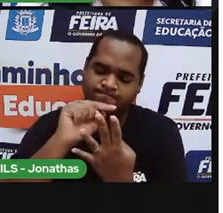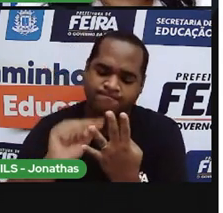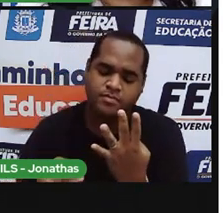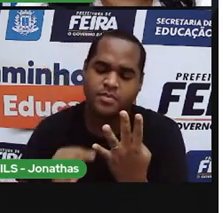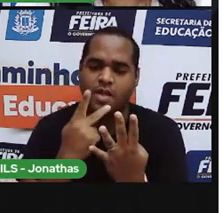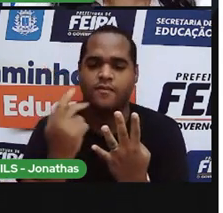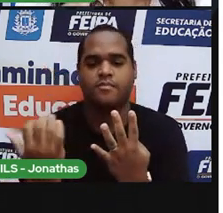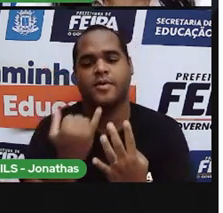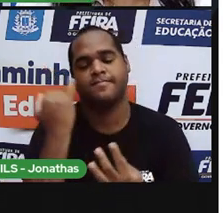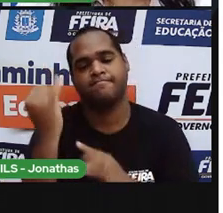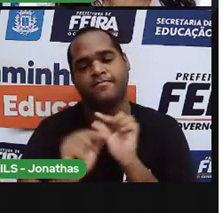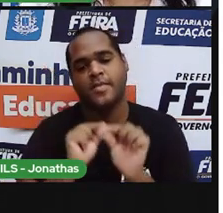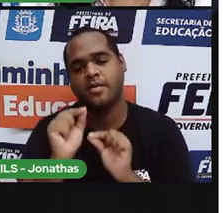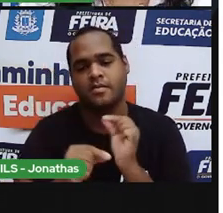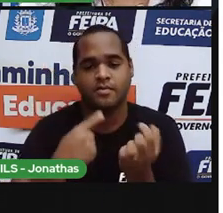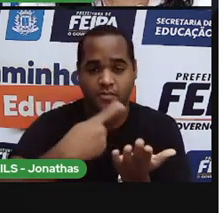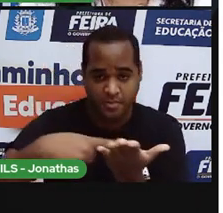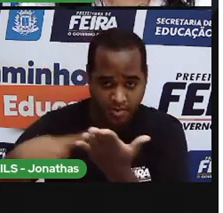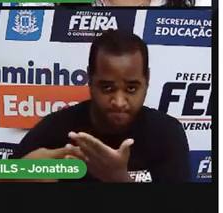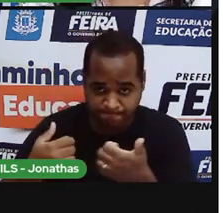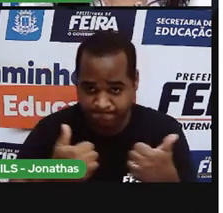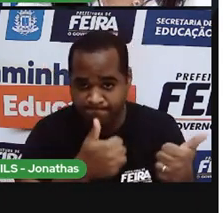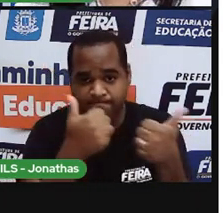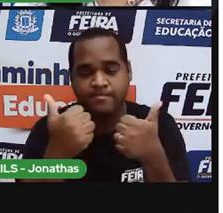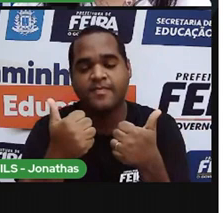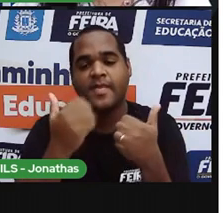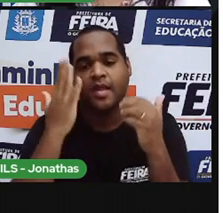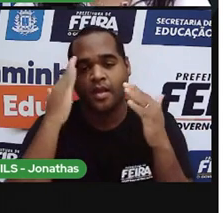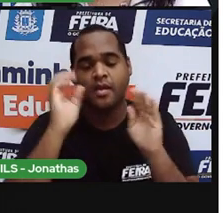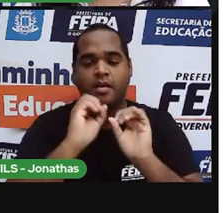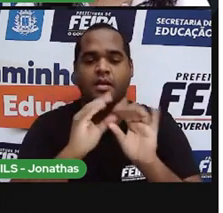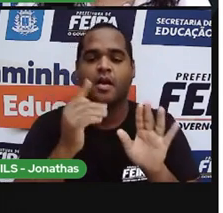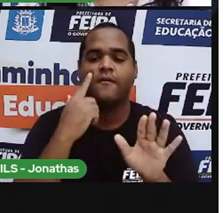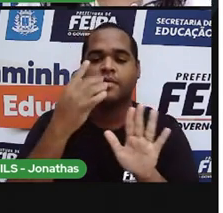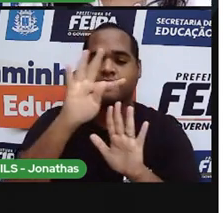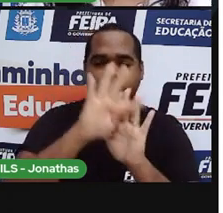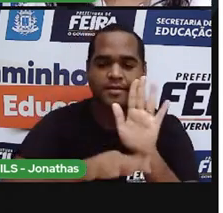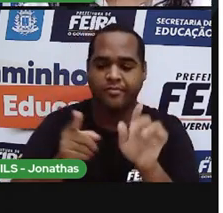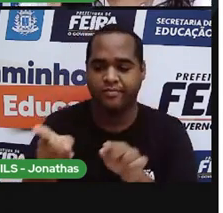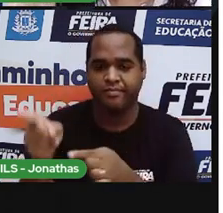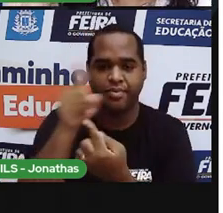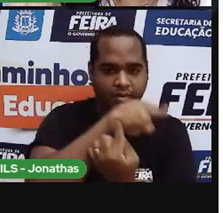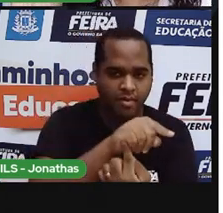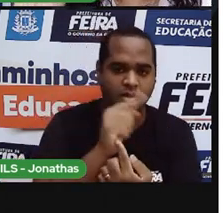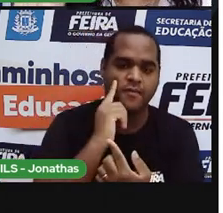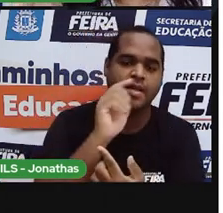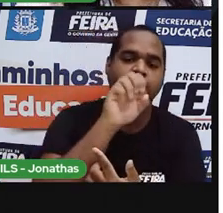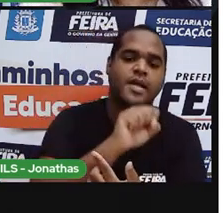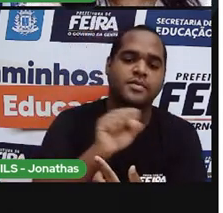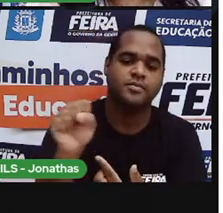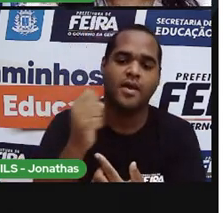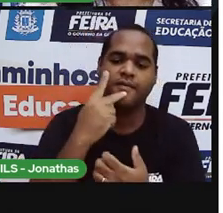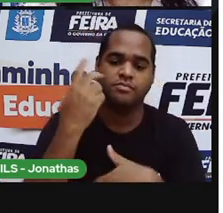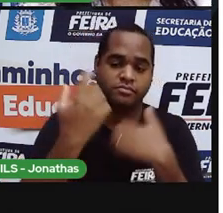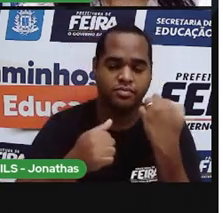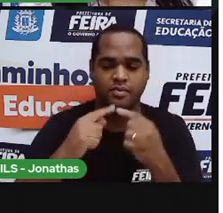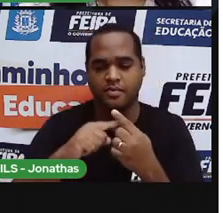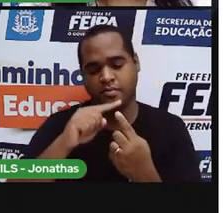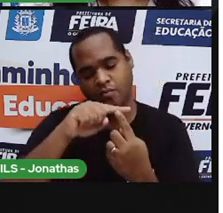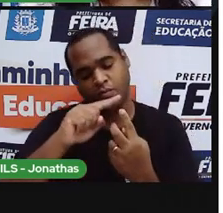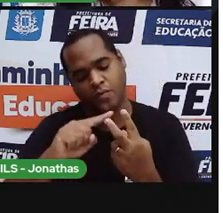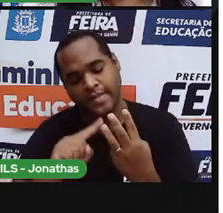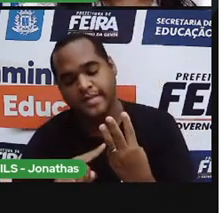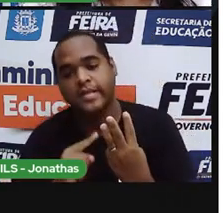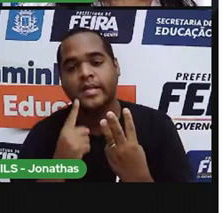daquela sílaba. Combinado? Então vamos lá. Procurar no texto palavrinhas com três sílabas